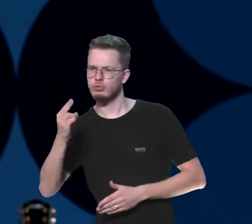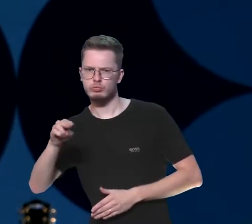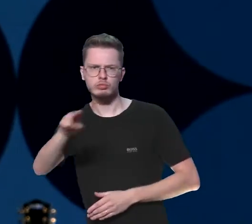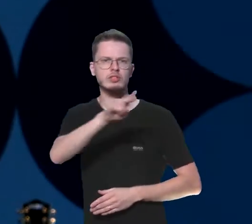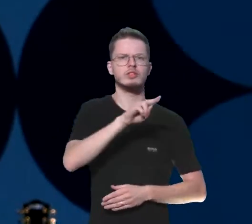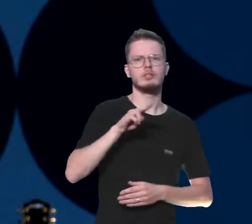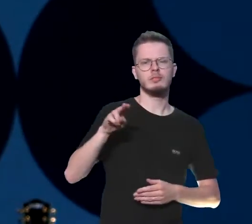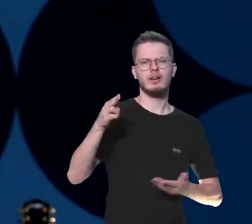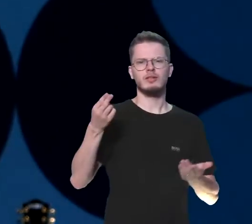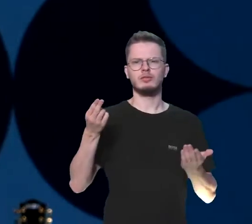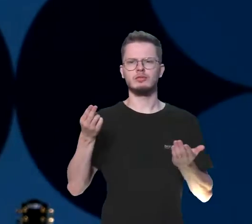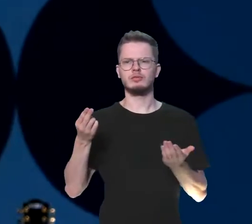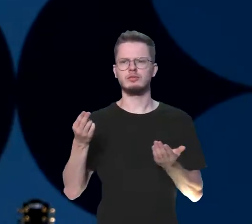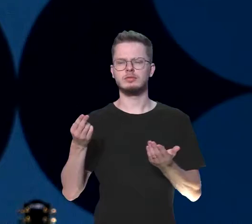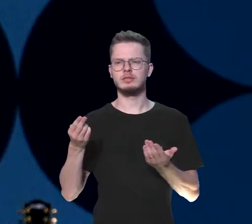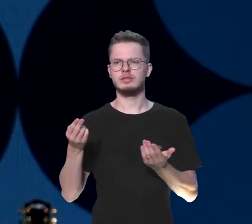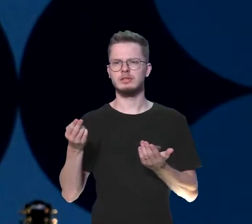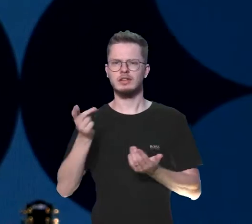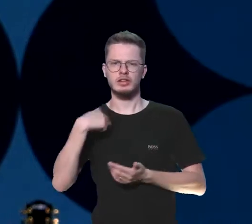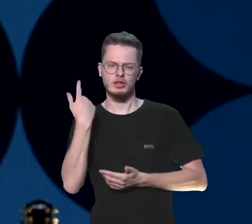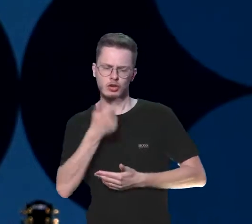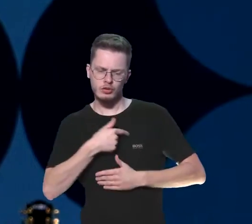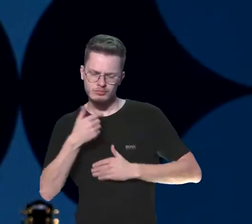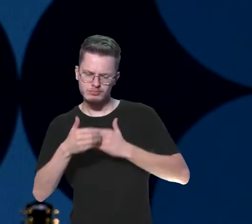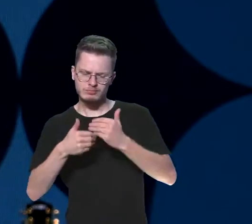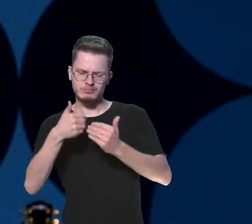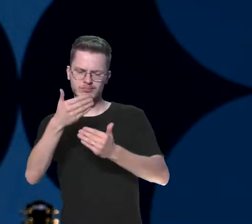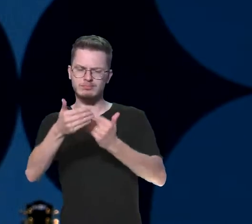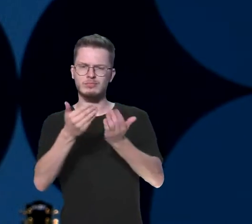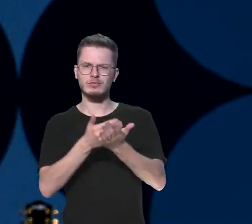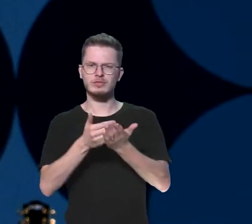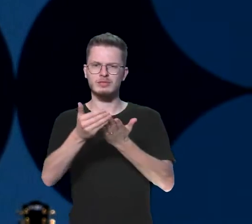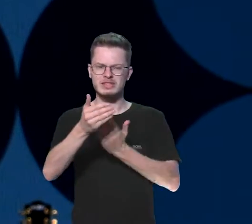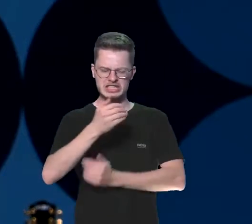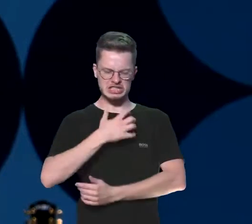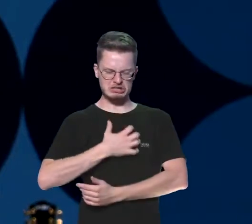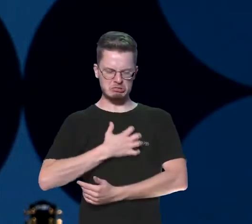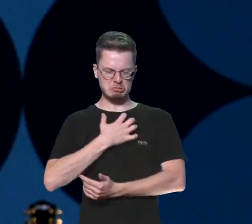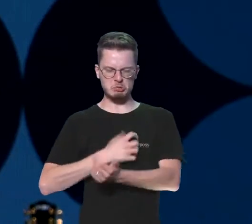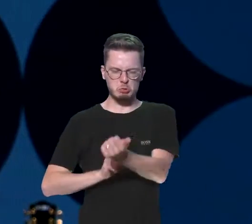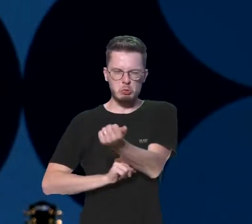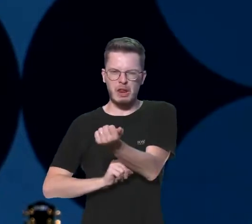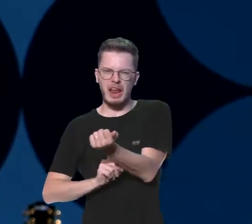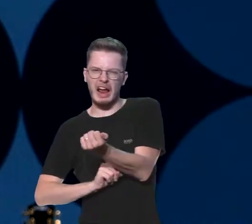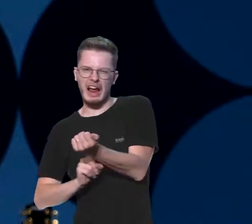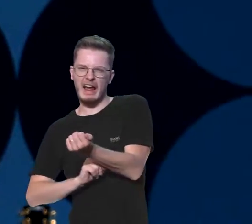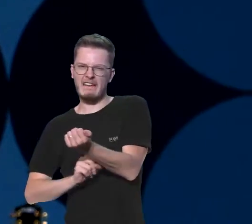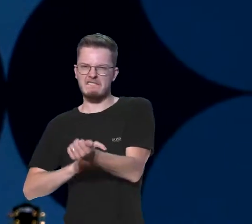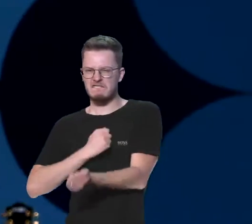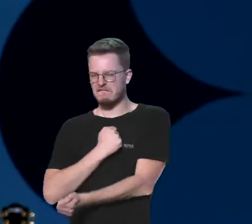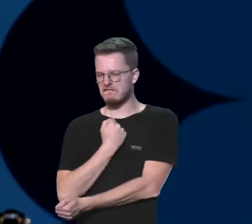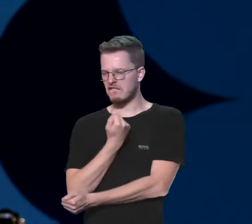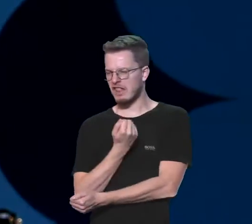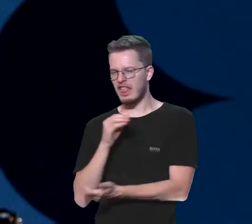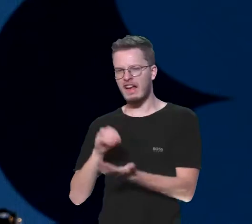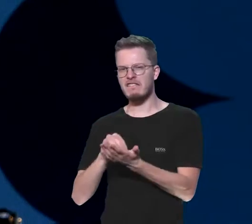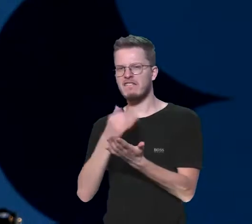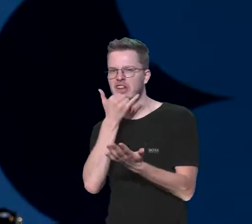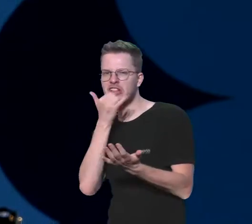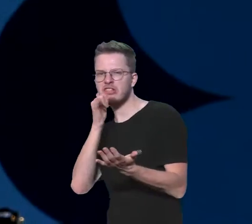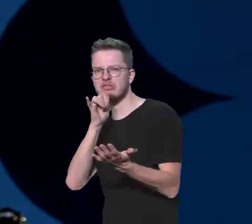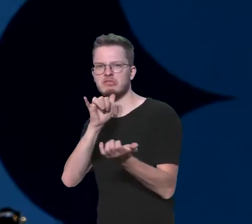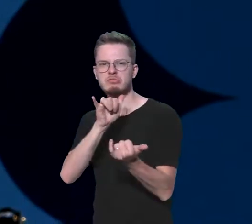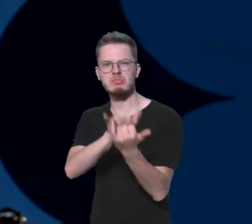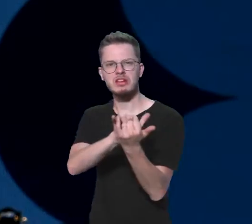gente começa a permitir a raiz de amargura, a raiva, a ira, a falta de perdão crescer no